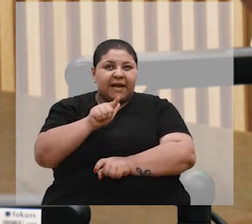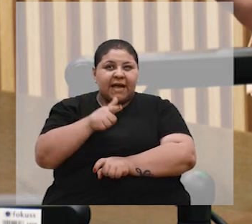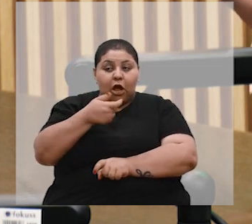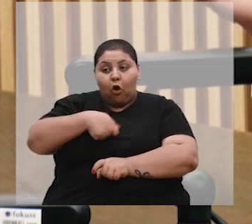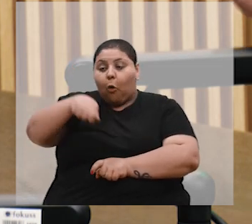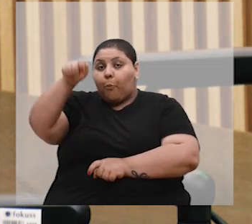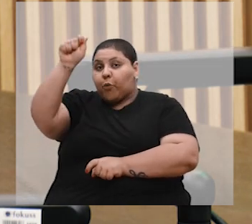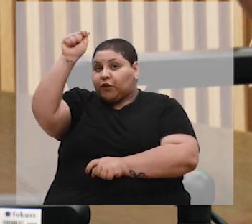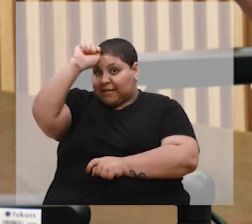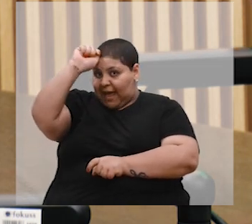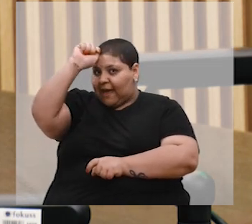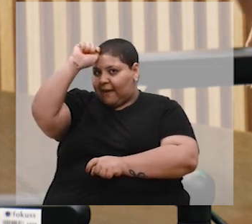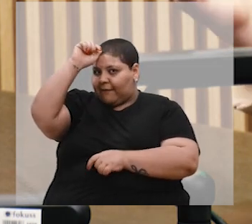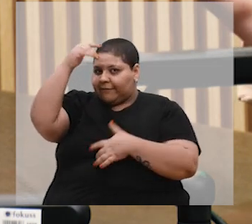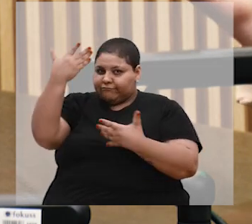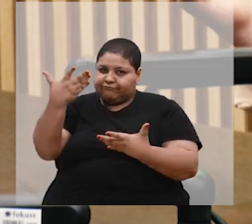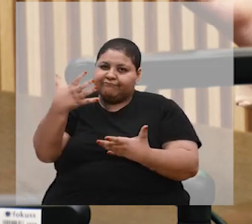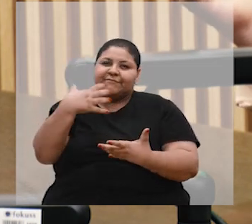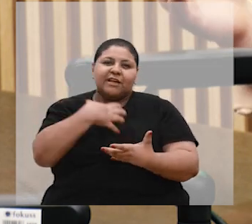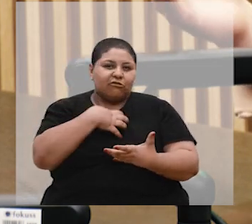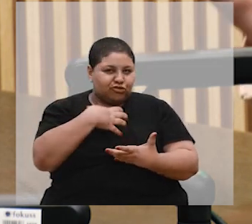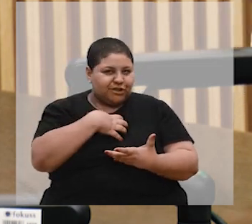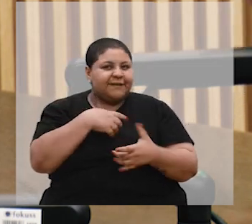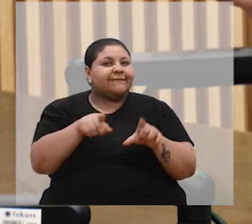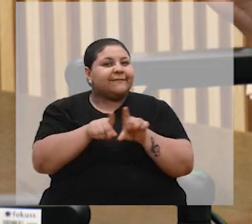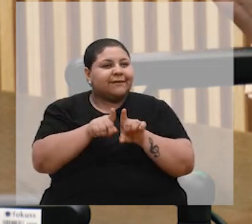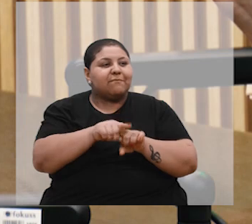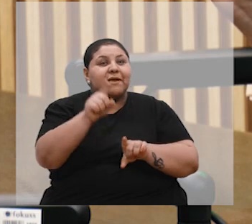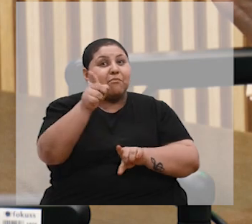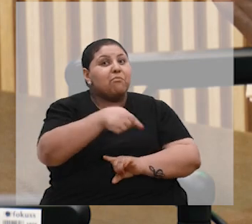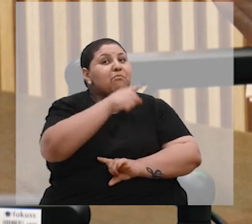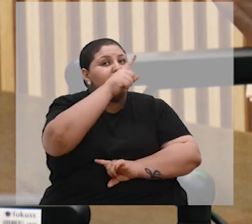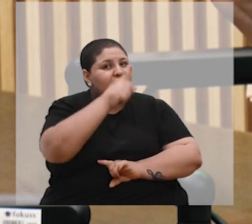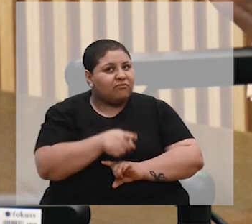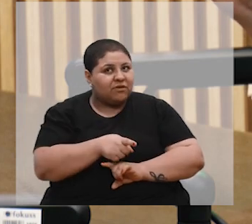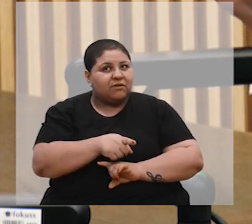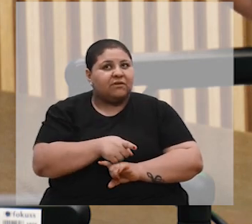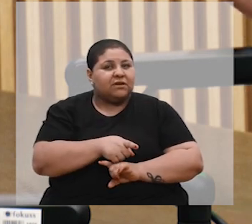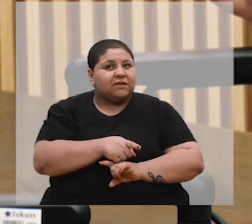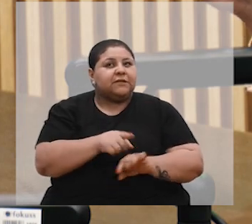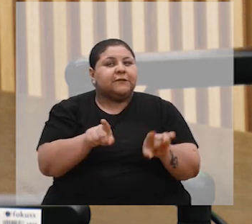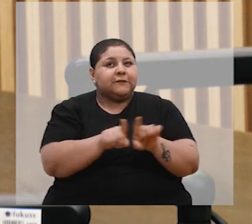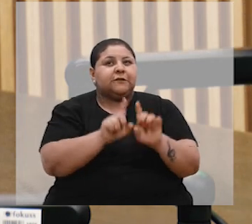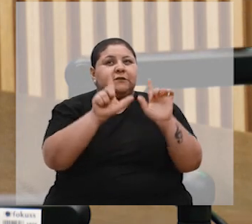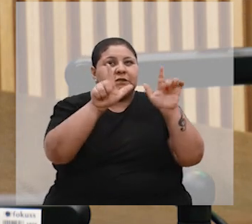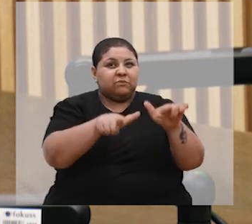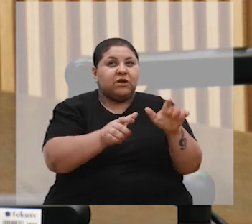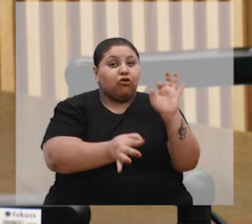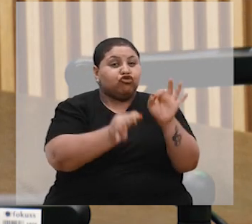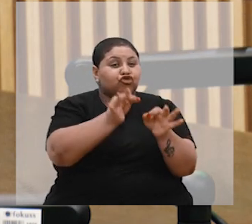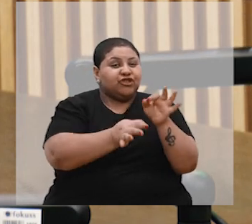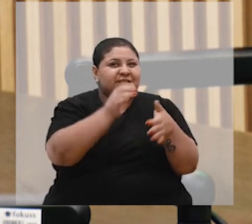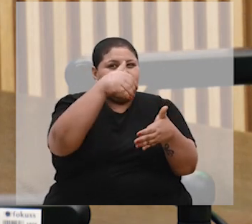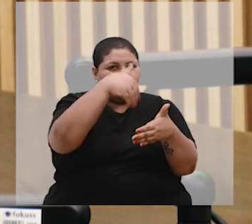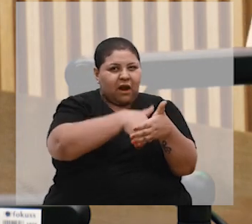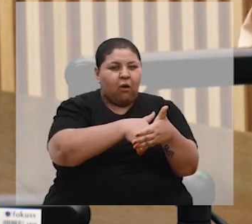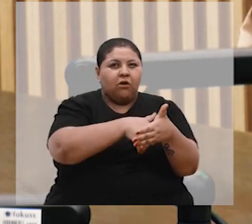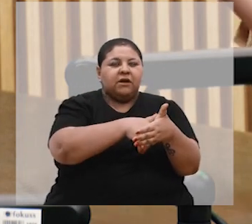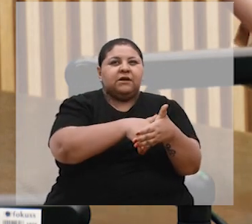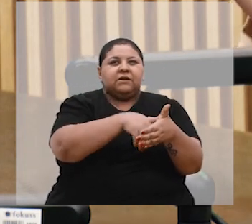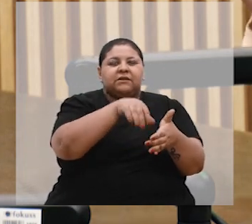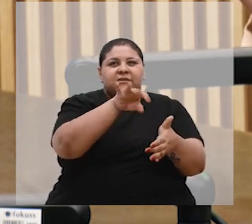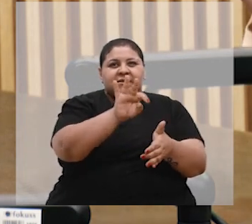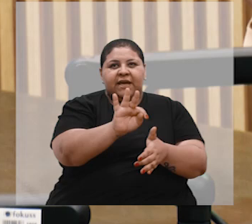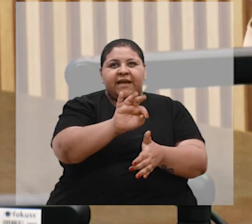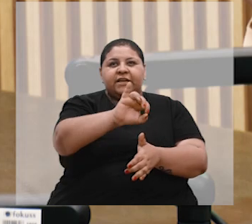Esse brinde, essa forma também é vedada. Então, ele acabou aí pelo Tribunal de Justiça sendo ordenado a retirar o conteúdo da rede. Claro que